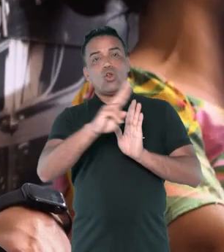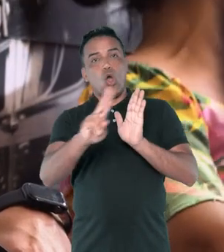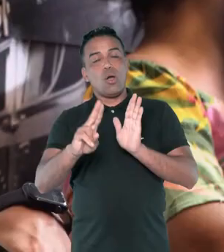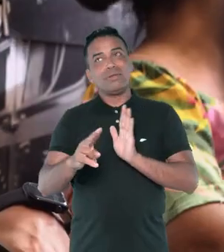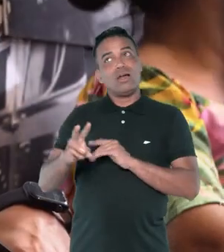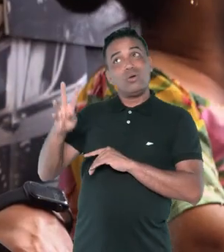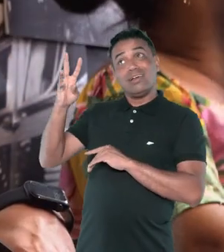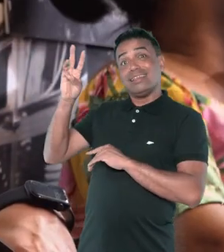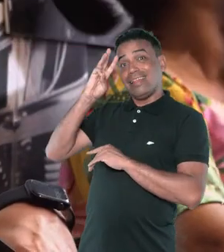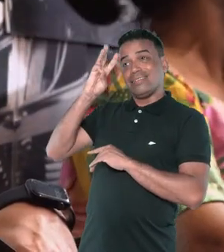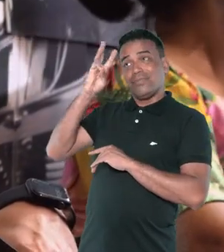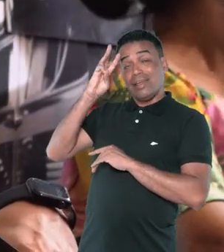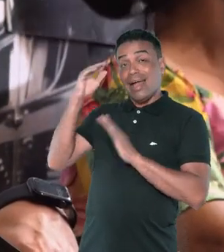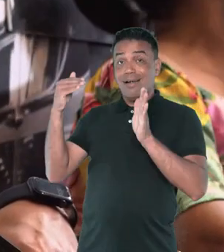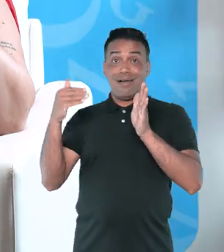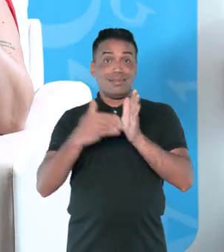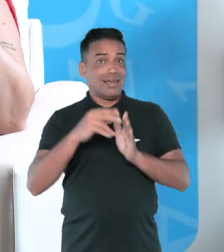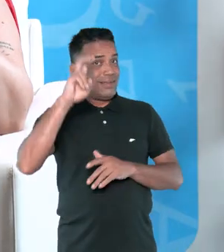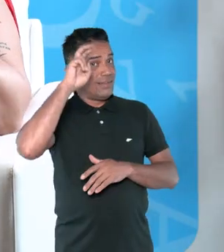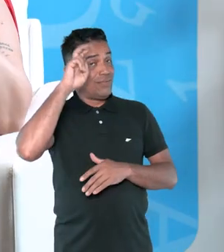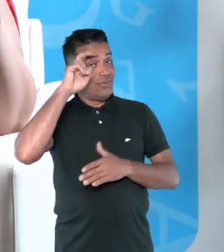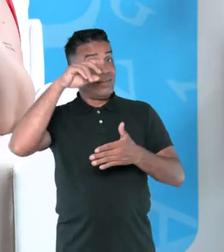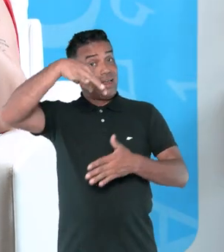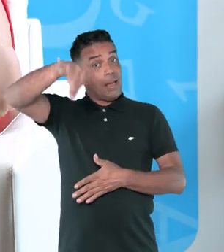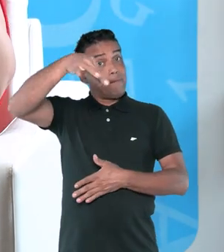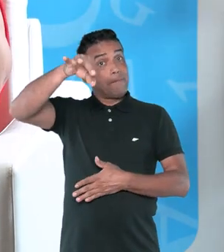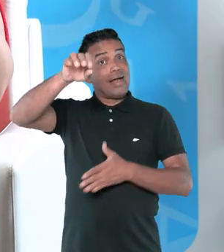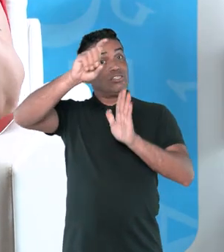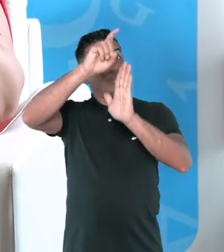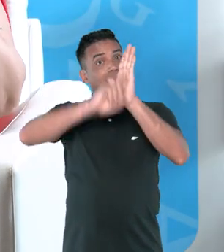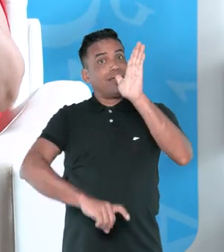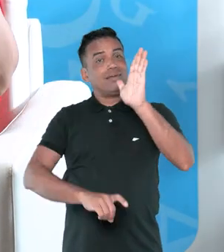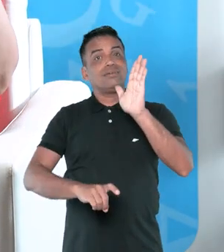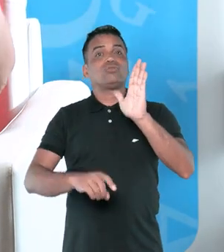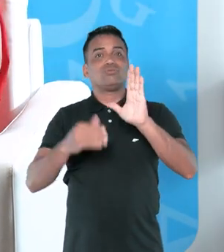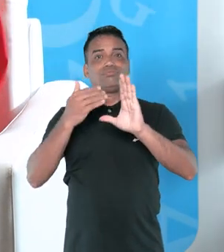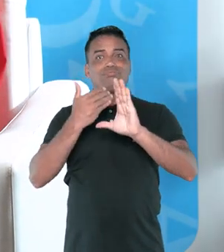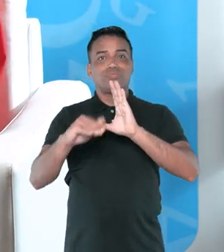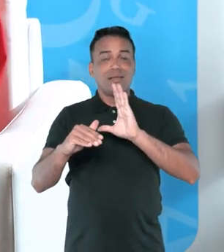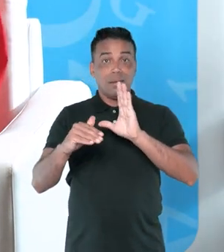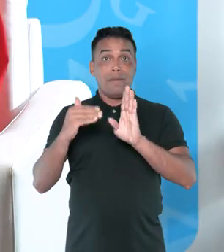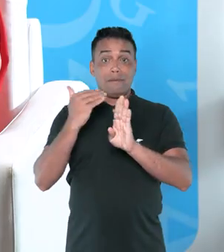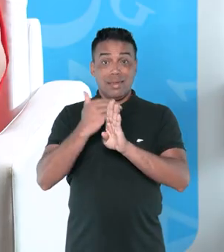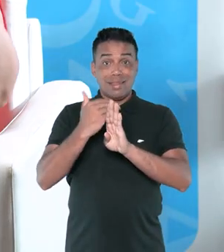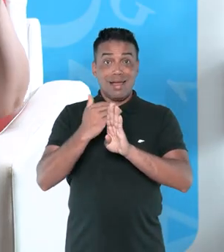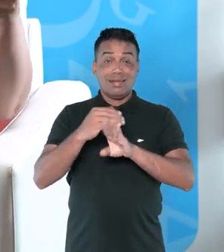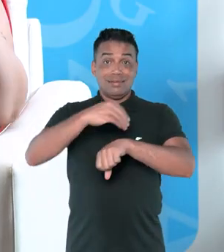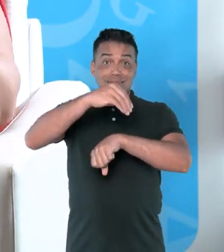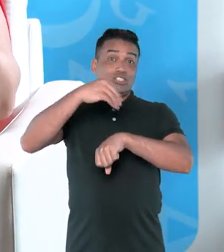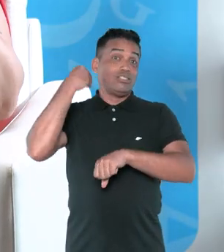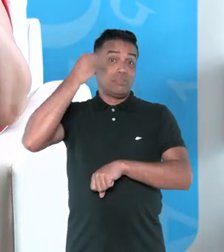terça-feira. Até quinta-feira você manda para mim em uma página, só uma página, uma honra devida, metade o seu currículo